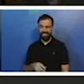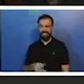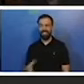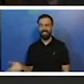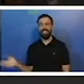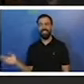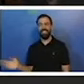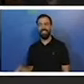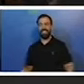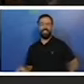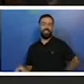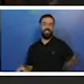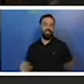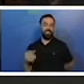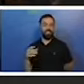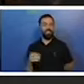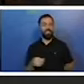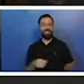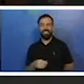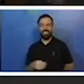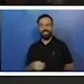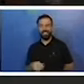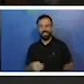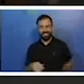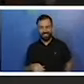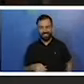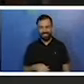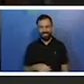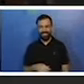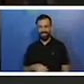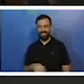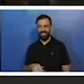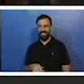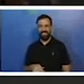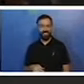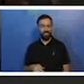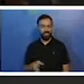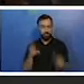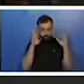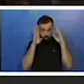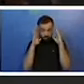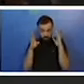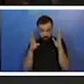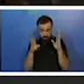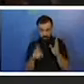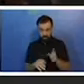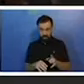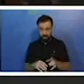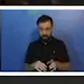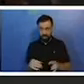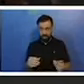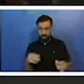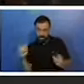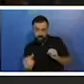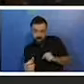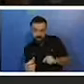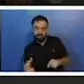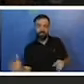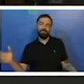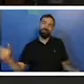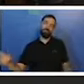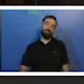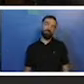trás viu paga consagra não tá certo Vamos lá concentração e isso